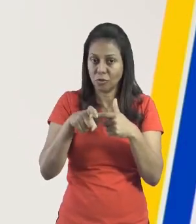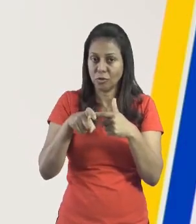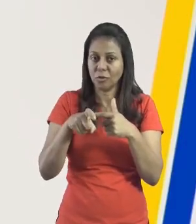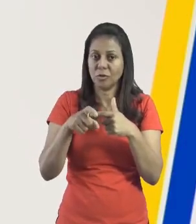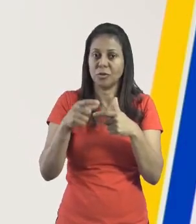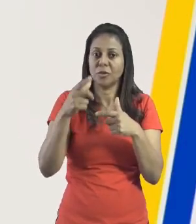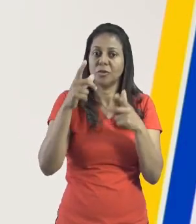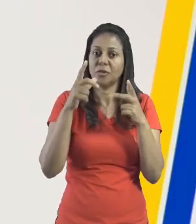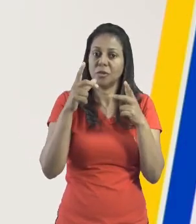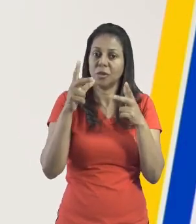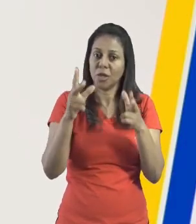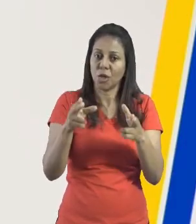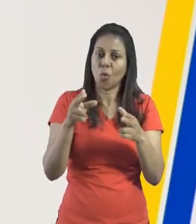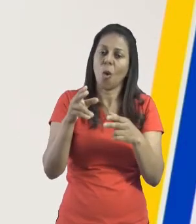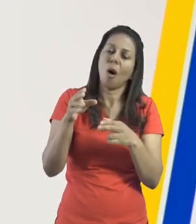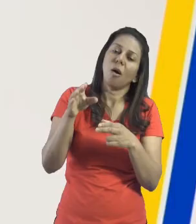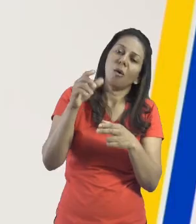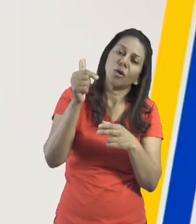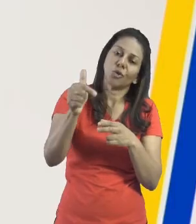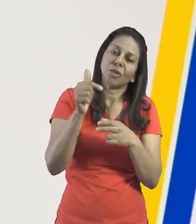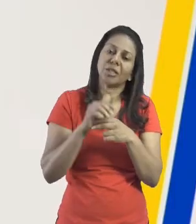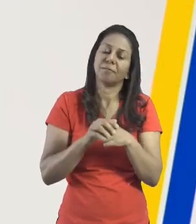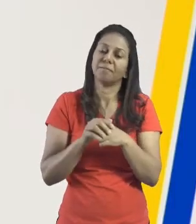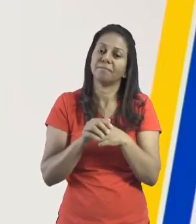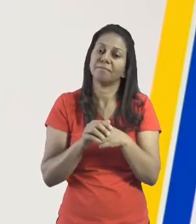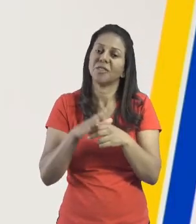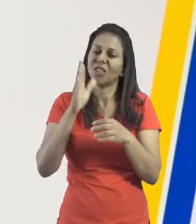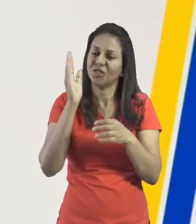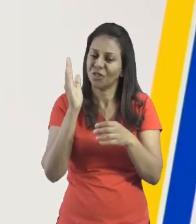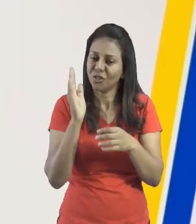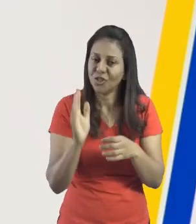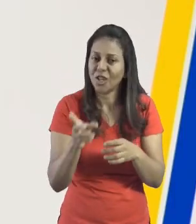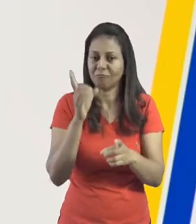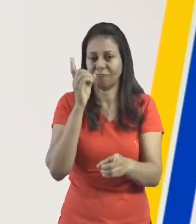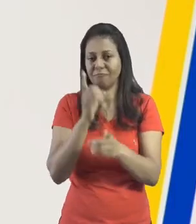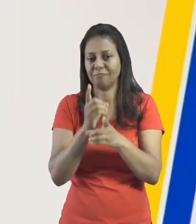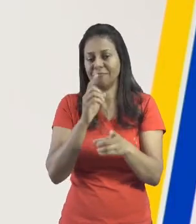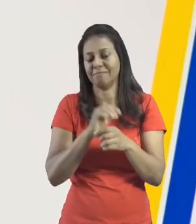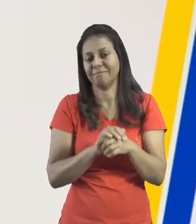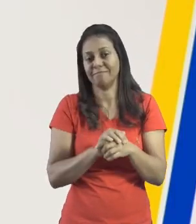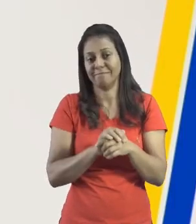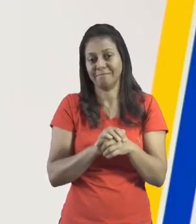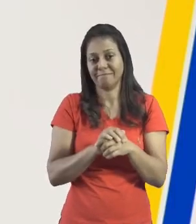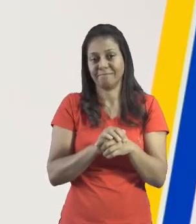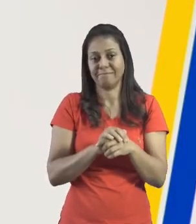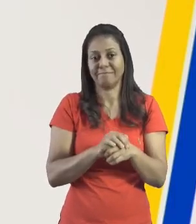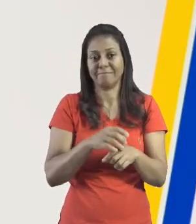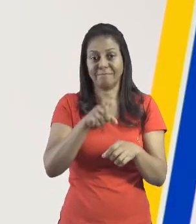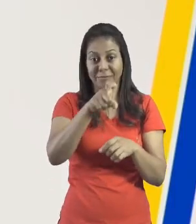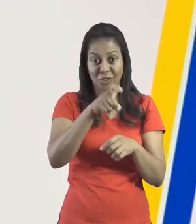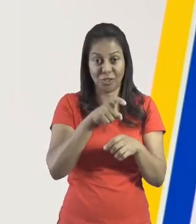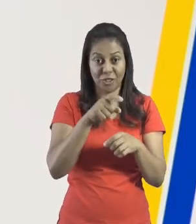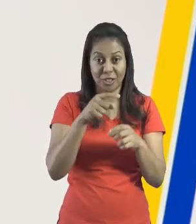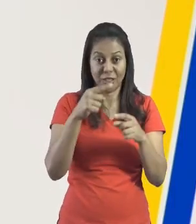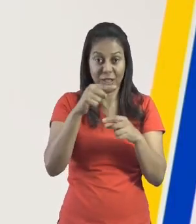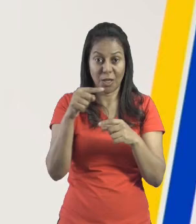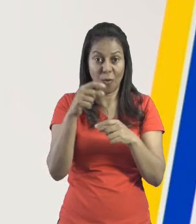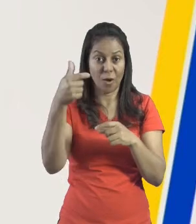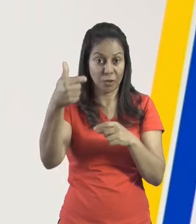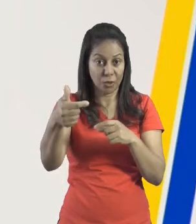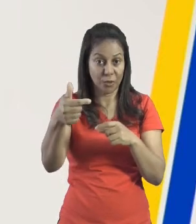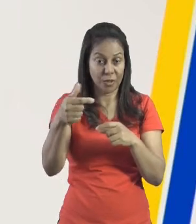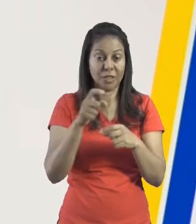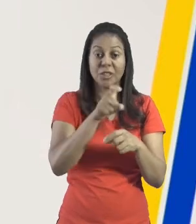a 2. E aí nós já temos a solução desse tipo de problema, que é x igual a 2 e